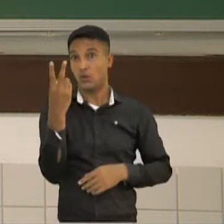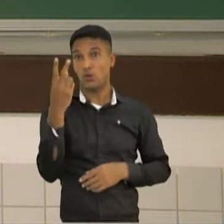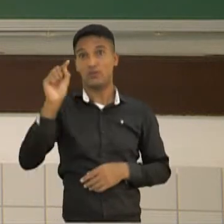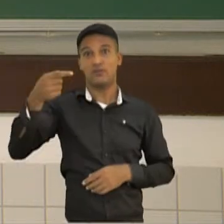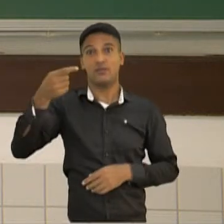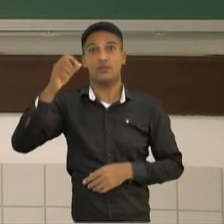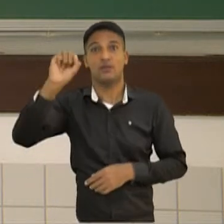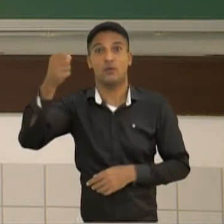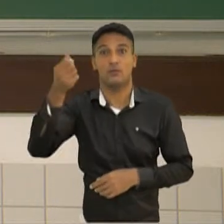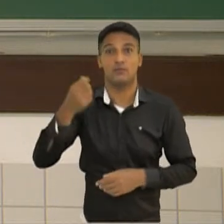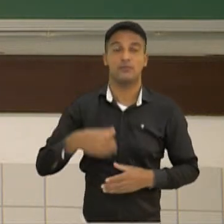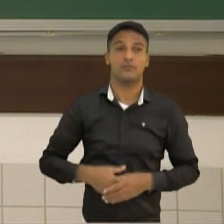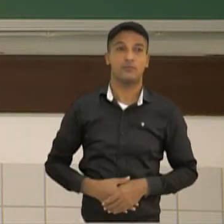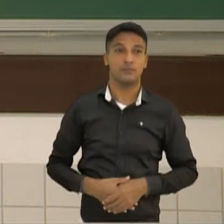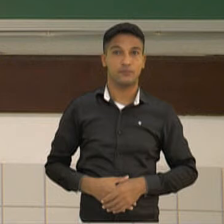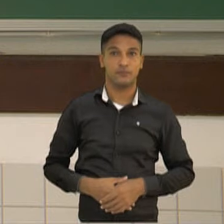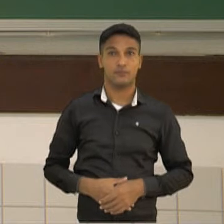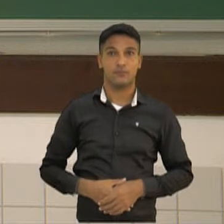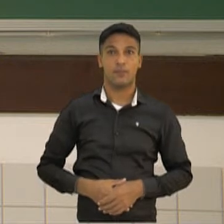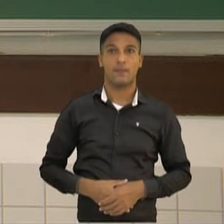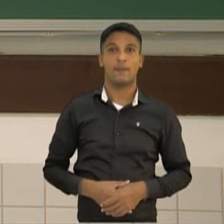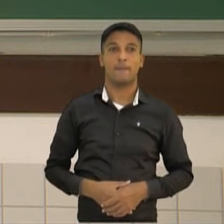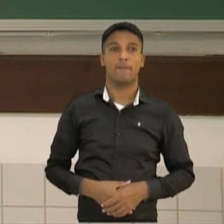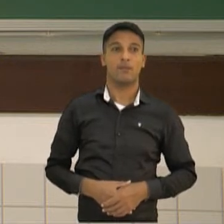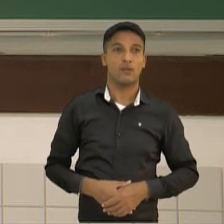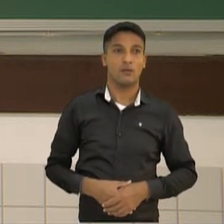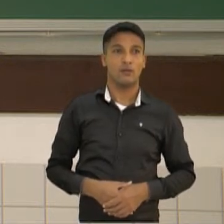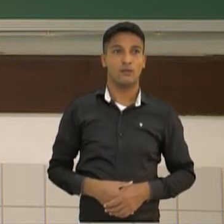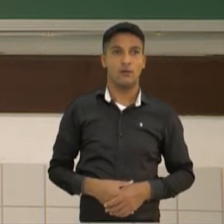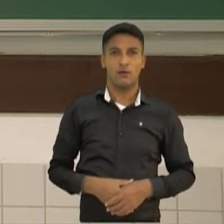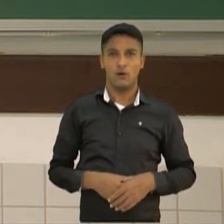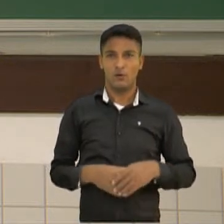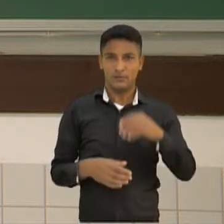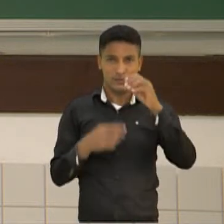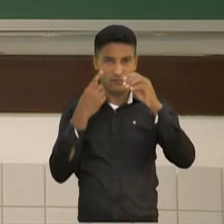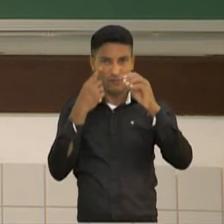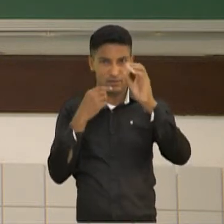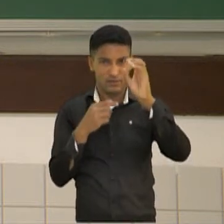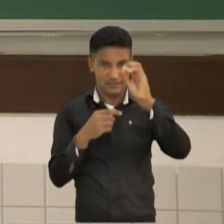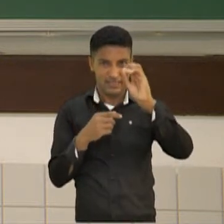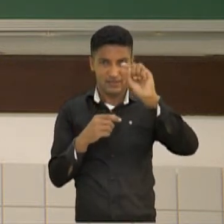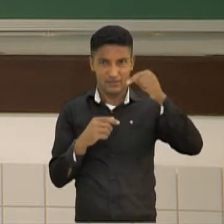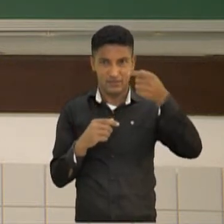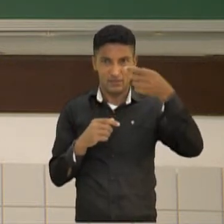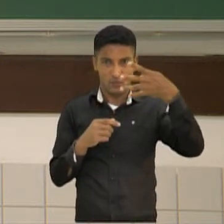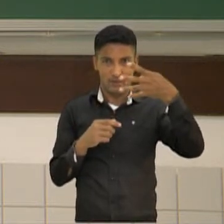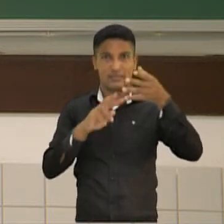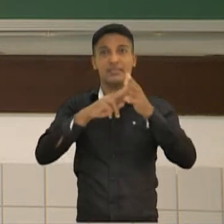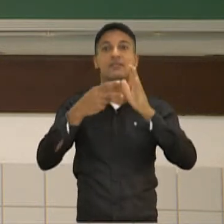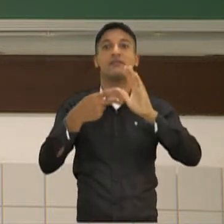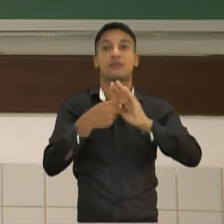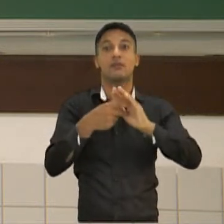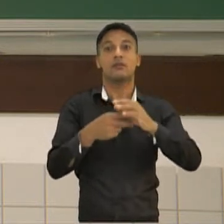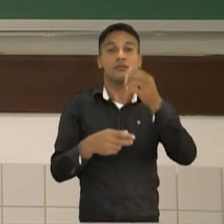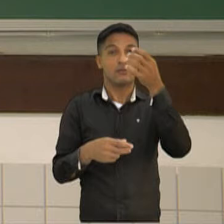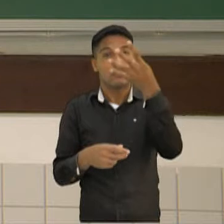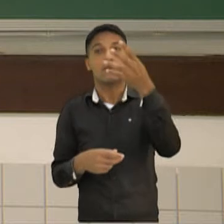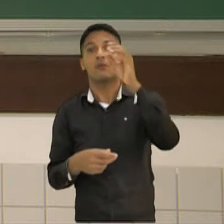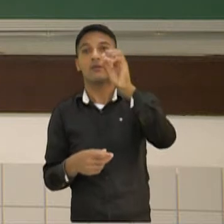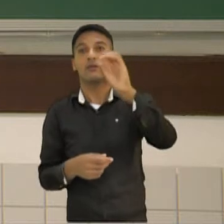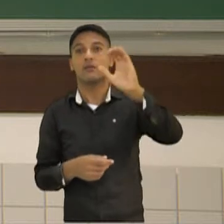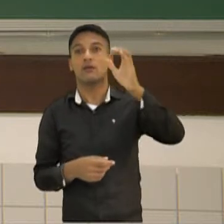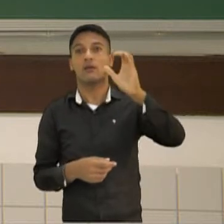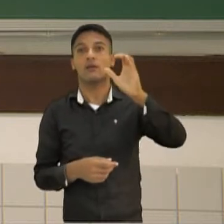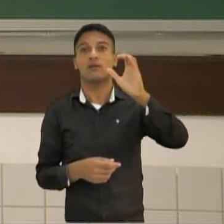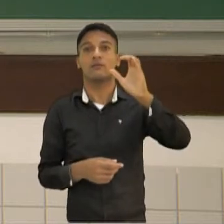de fazer para poder lembrar essa conta? Esse 0,4 eu não posso dizer que é 40 centavos? Bom, se eu pegar